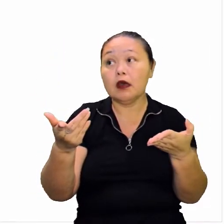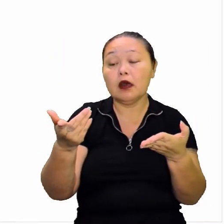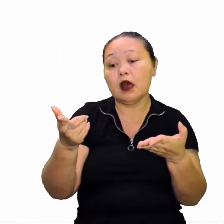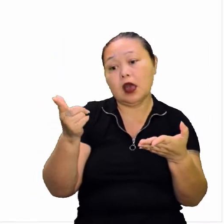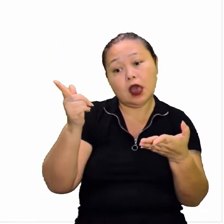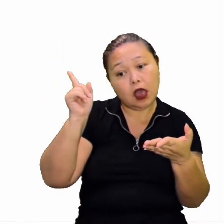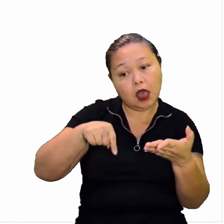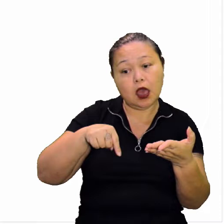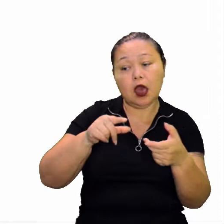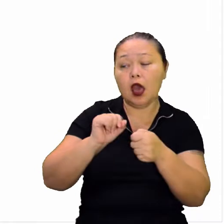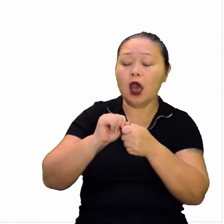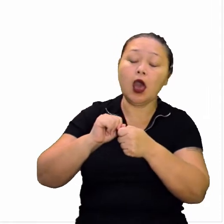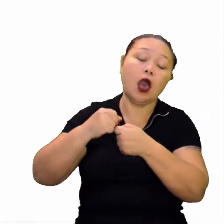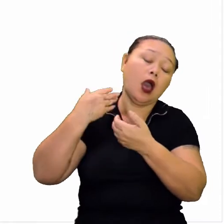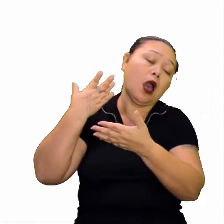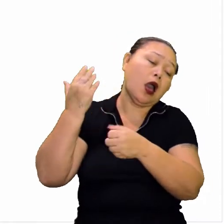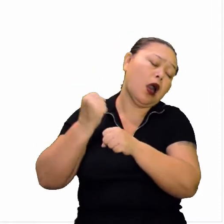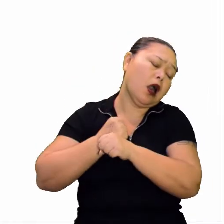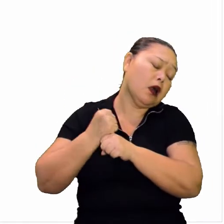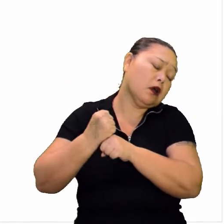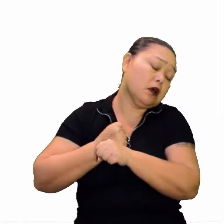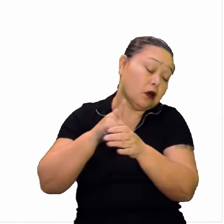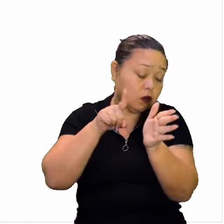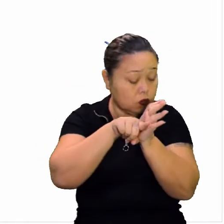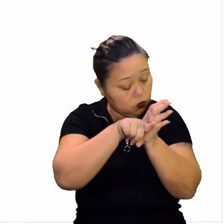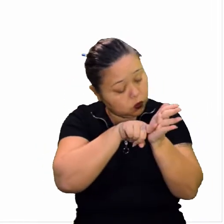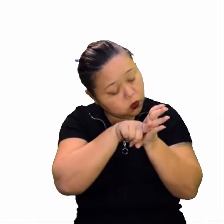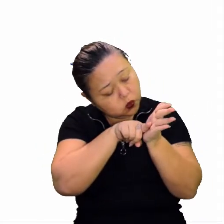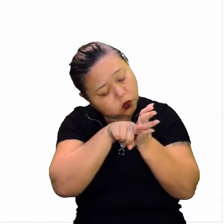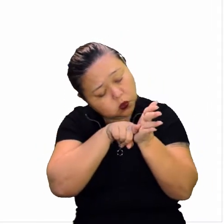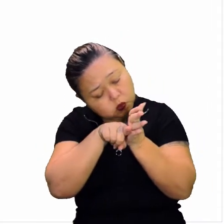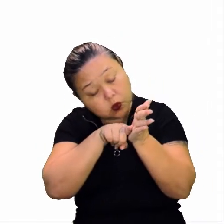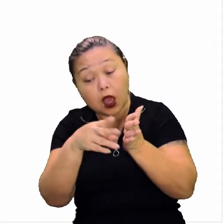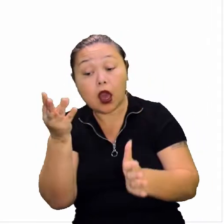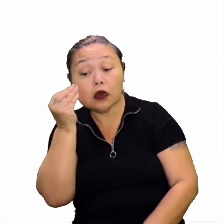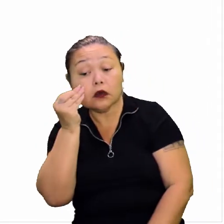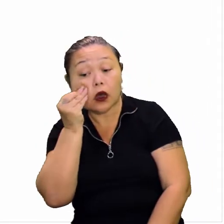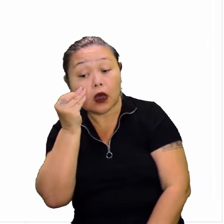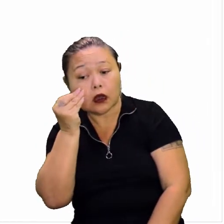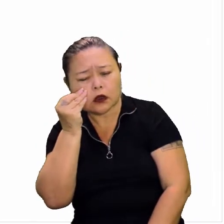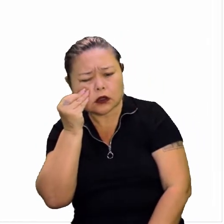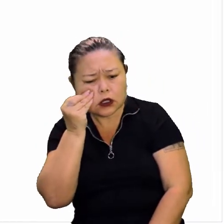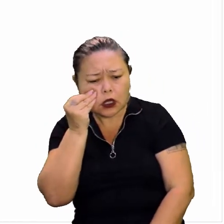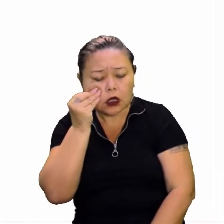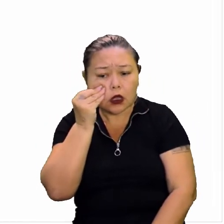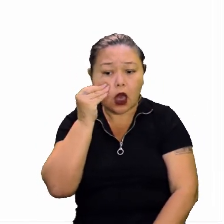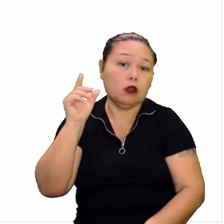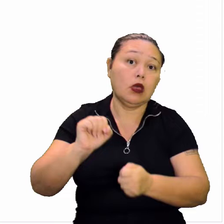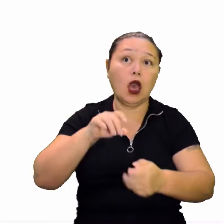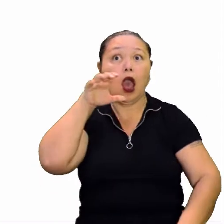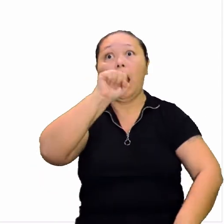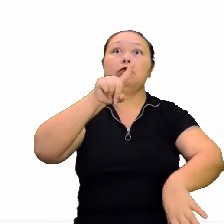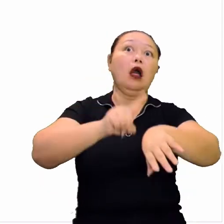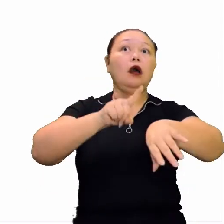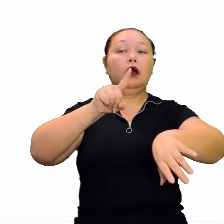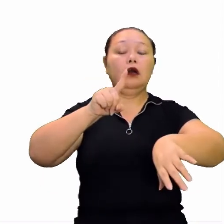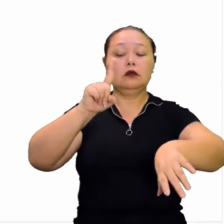fruto de anos de pesquisas, anos de testes. Isso não é da noite para o dia,